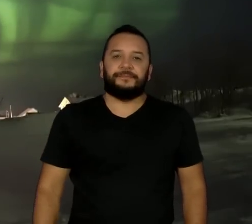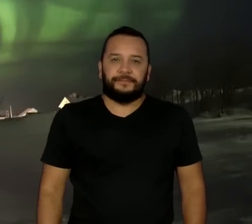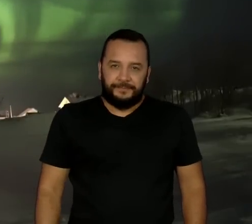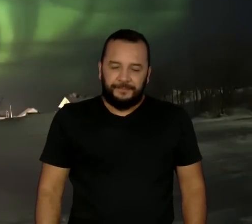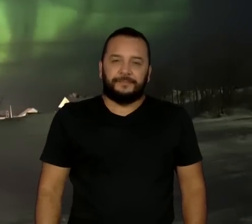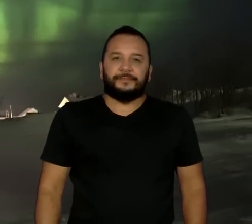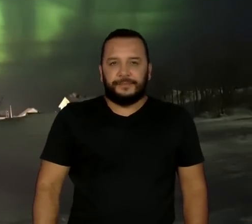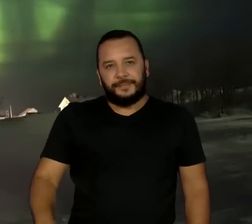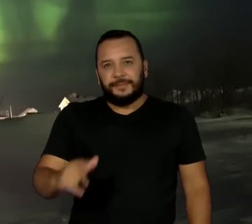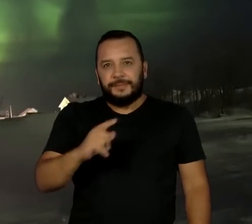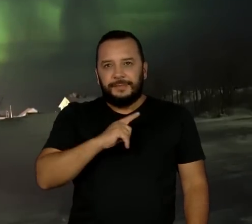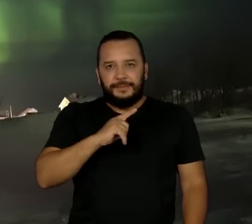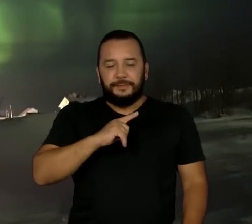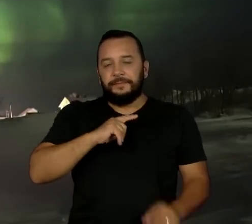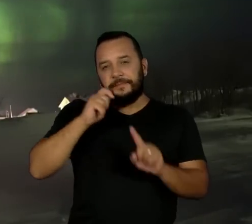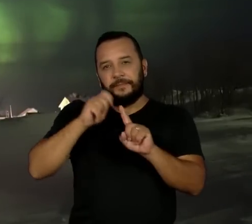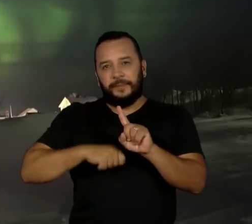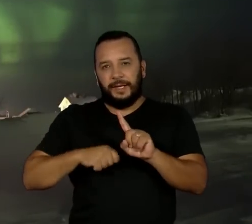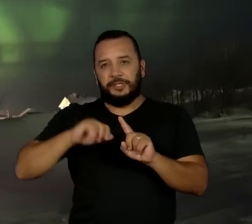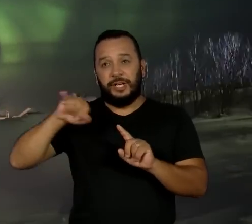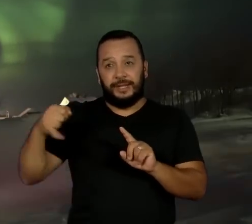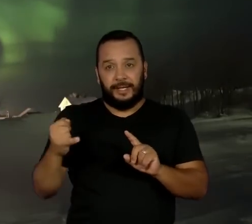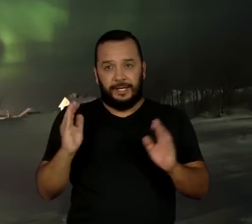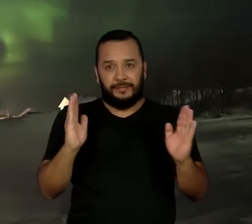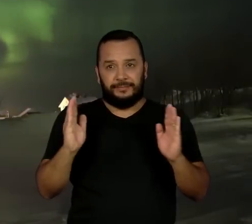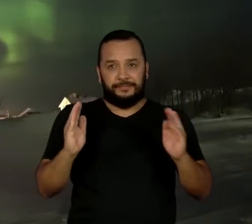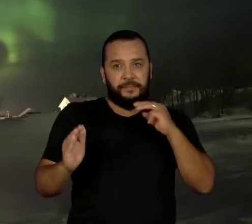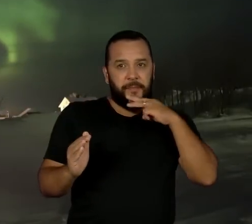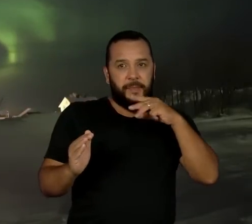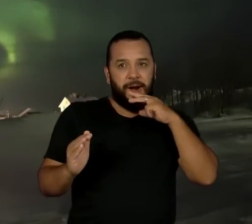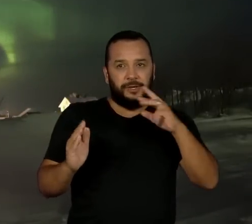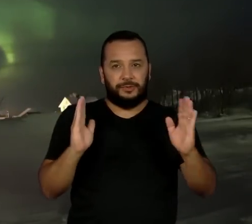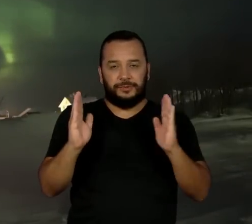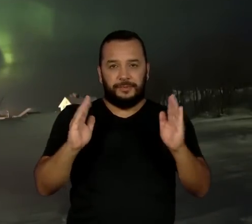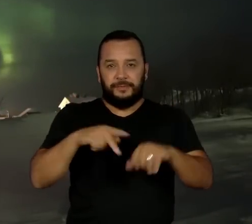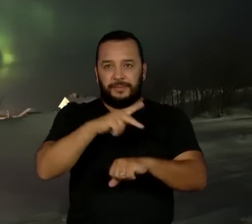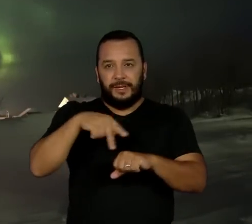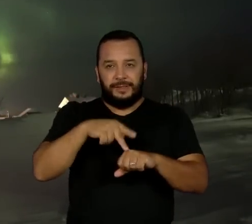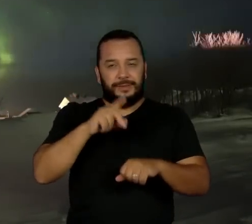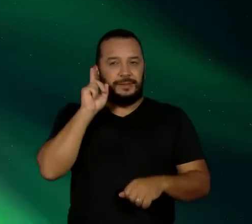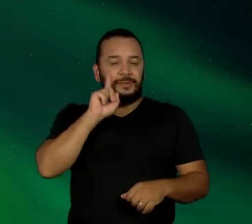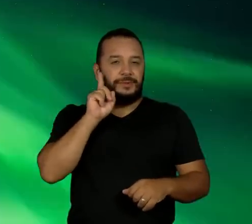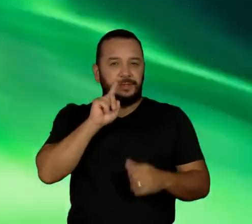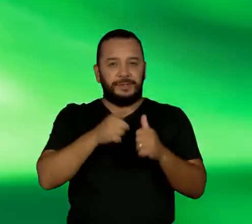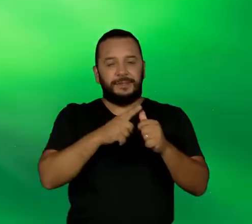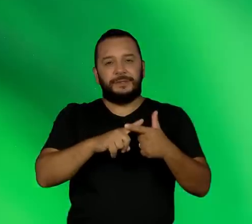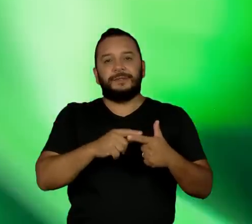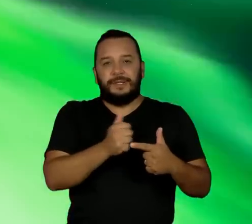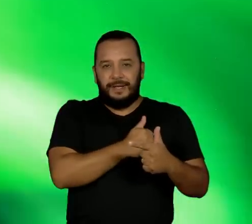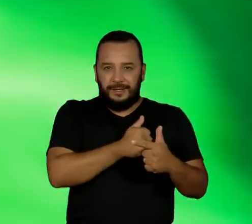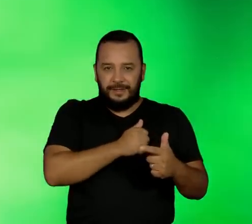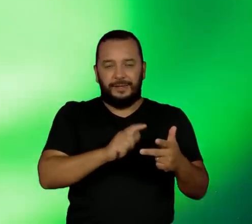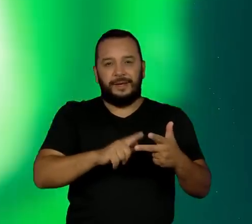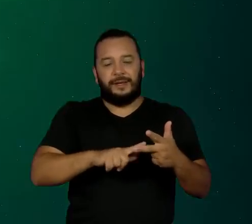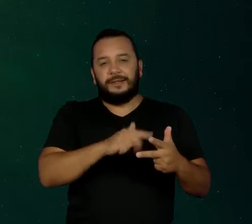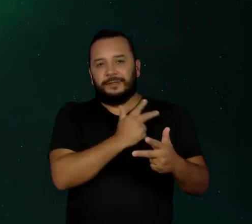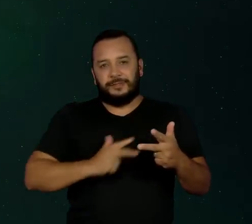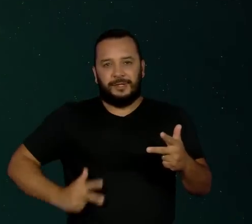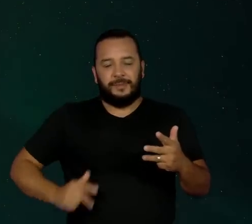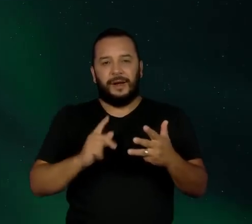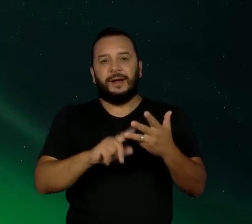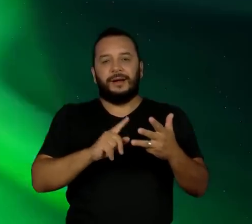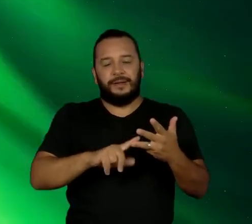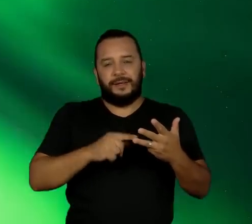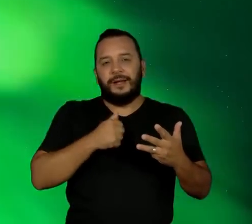São registrados entre os meses de janeiro e março, em países como os Estados Unidos, Canadá, Dinamarca,